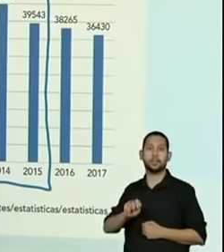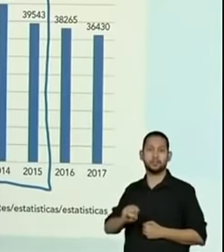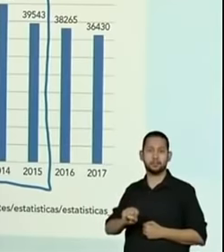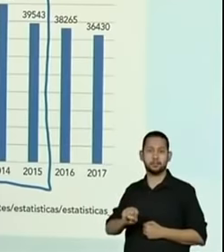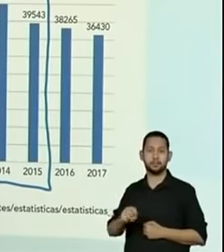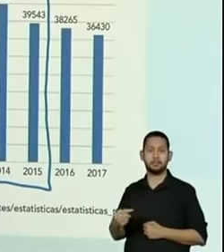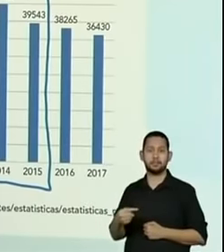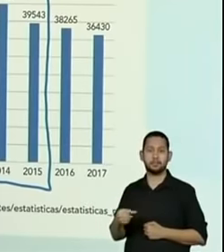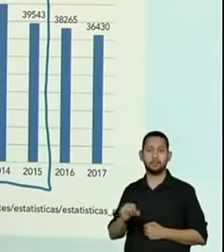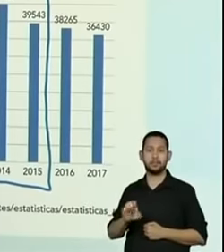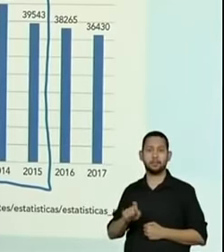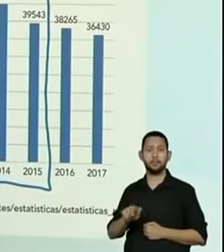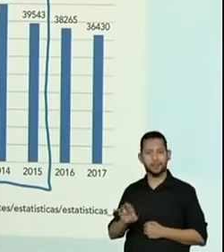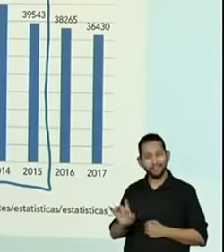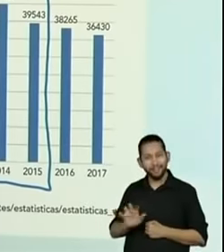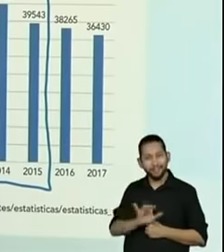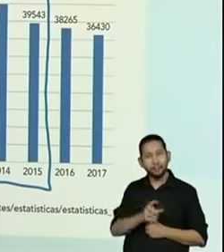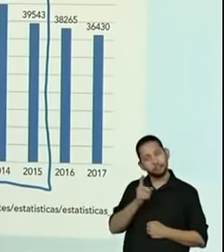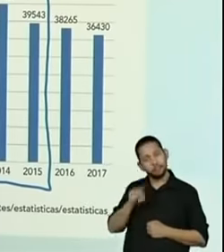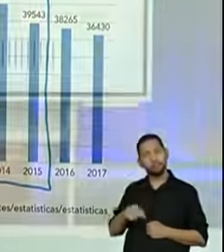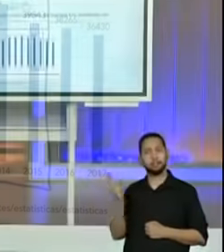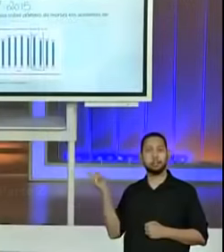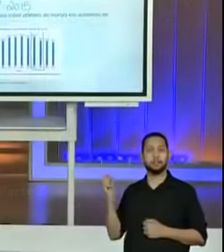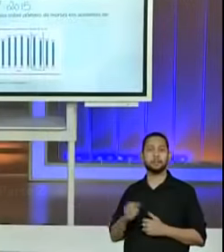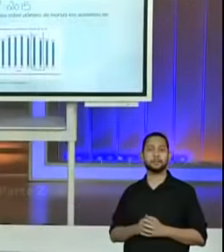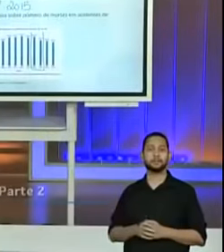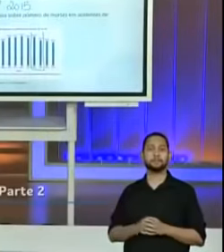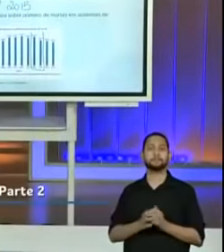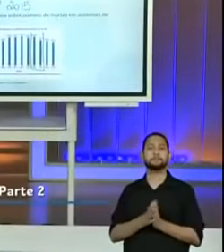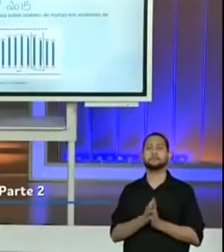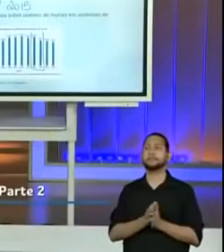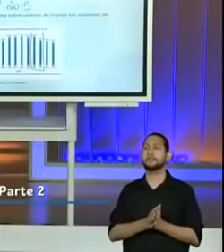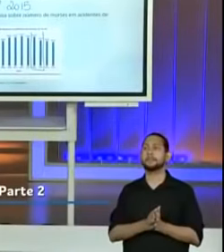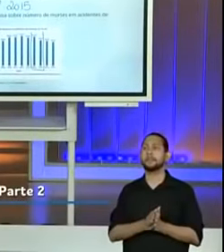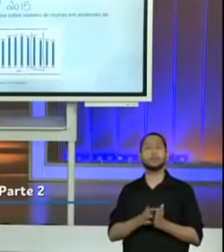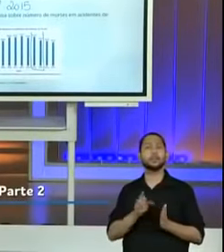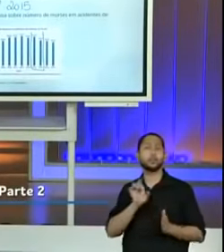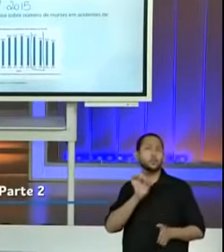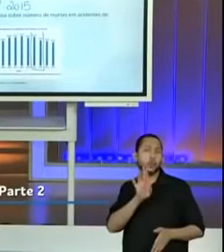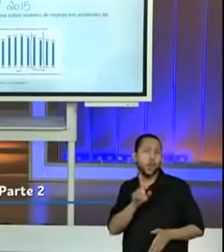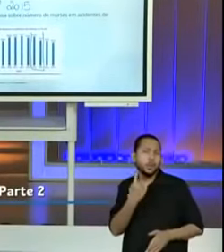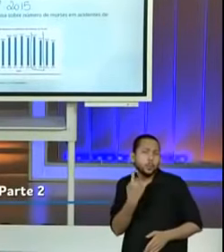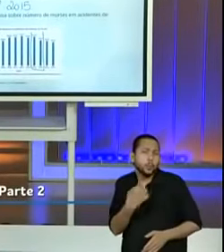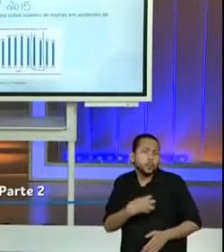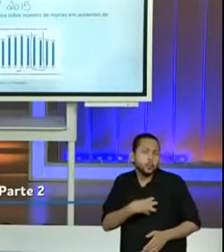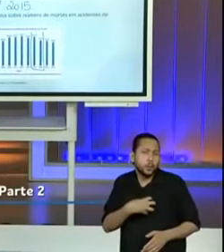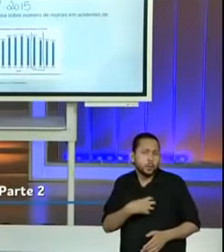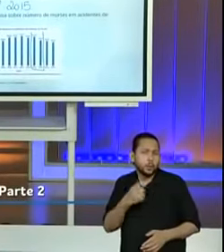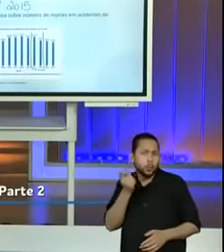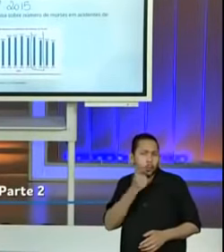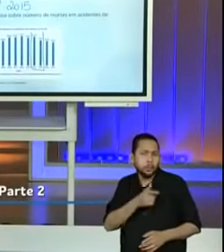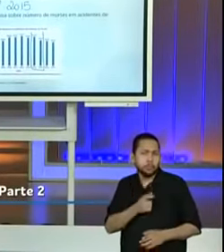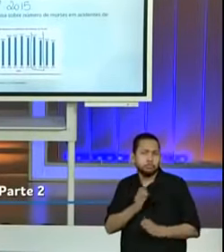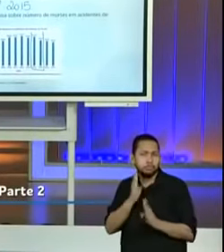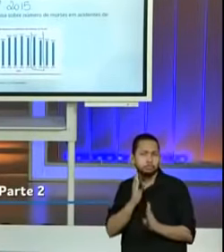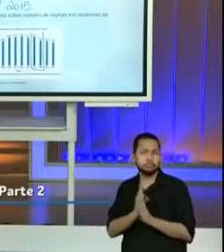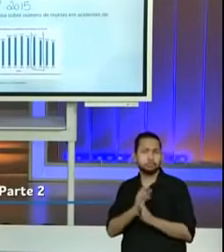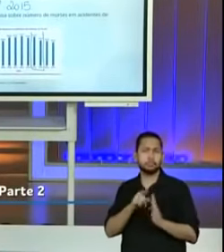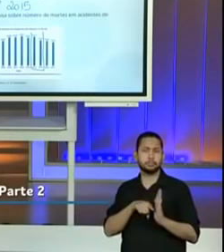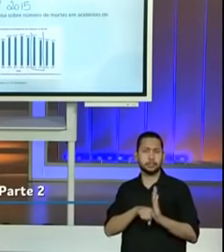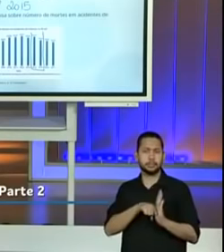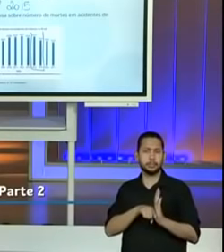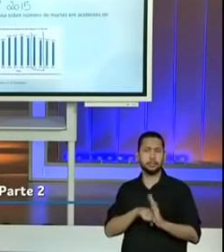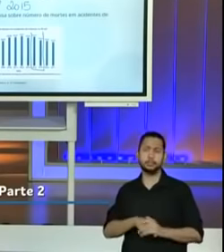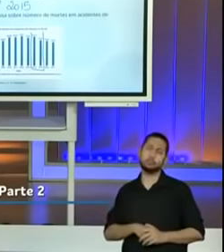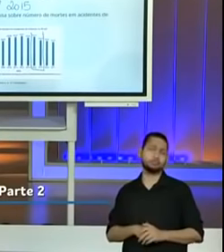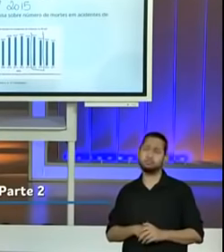ok? Pro, me responde uma coisa, só tem essa maneira de realizar pesquisas?